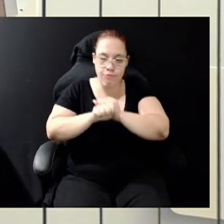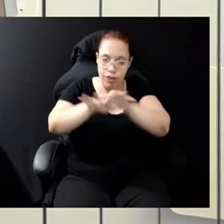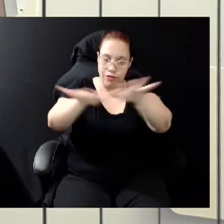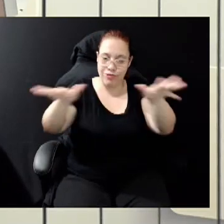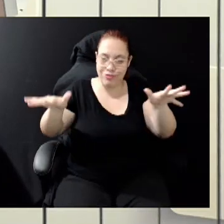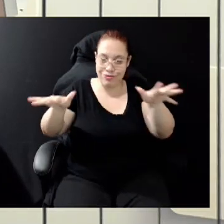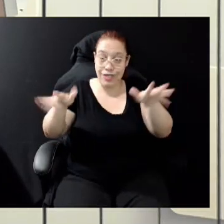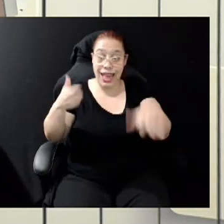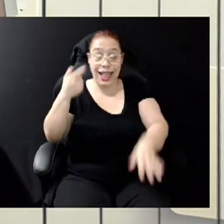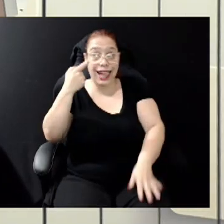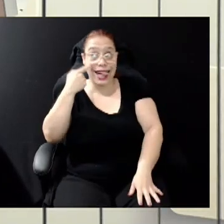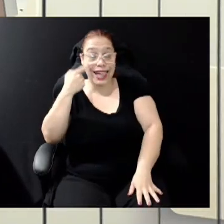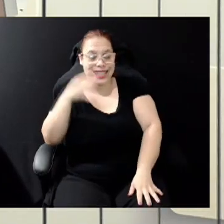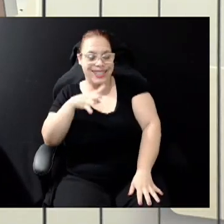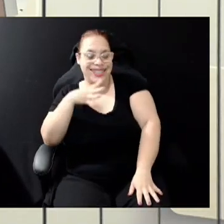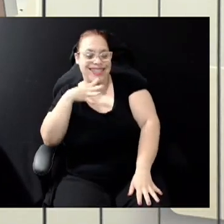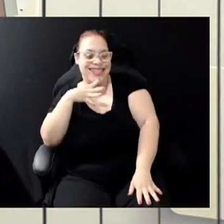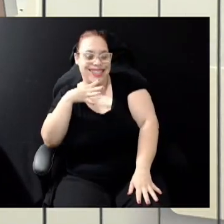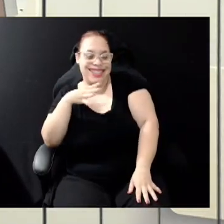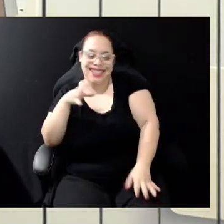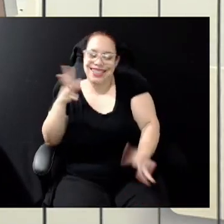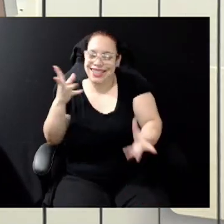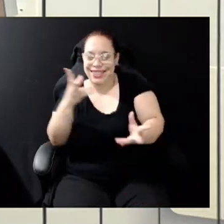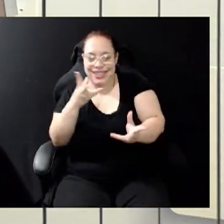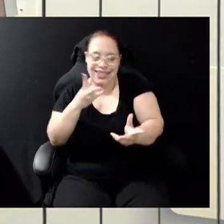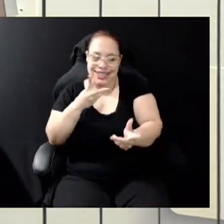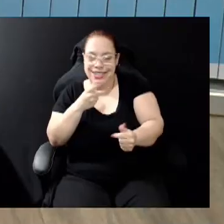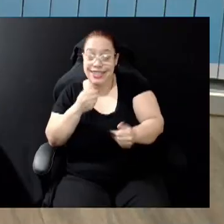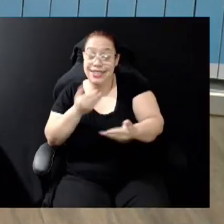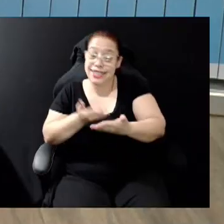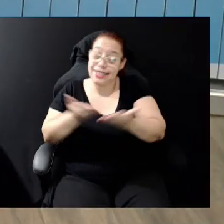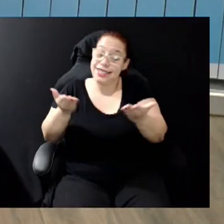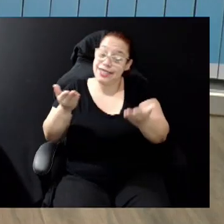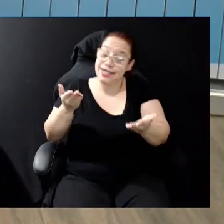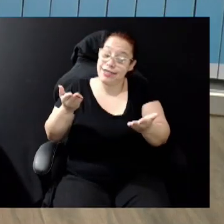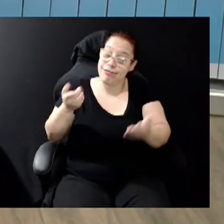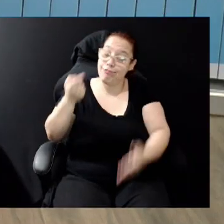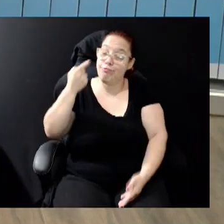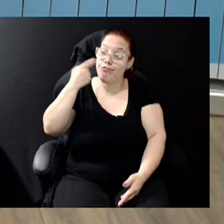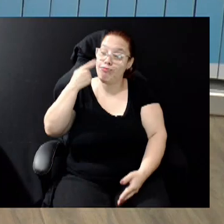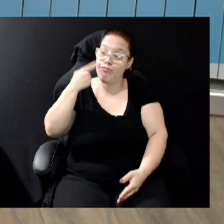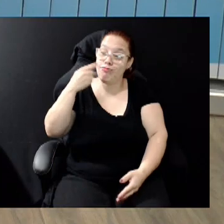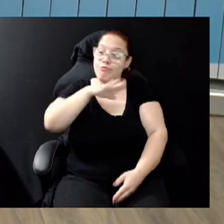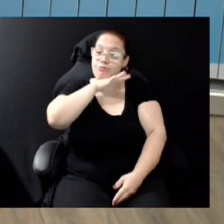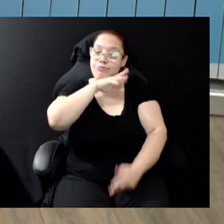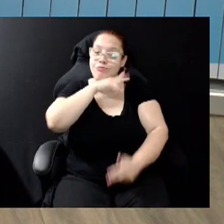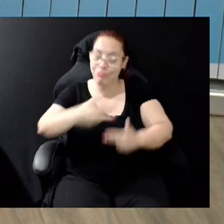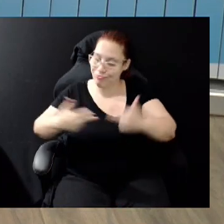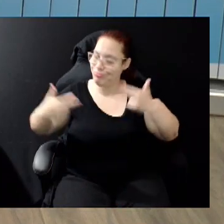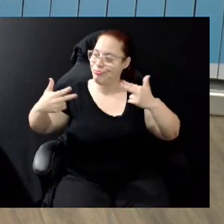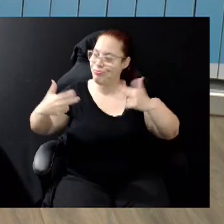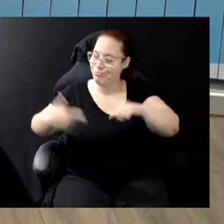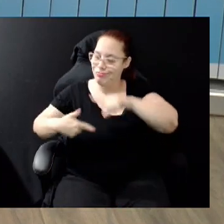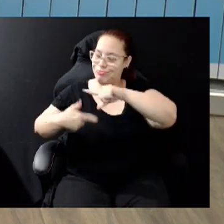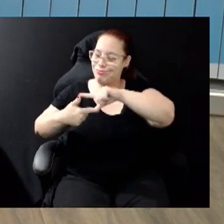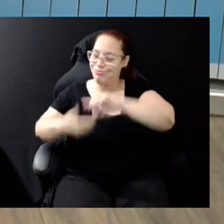conhecer mais sobre esta espécie a partir de agora. Só pode ser o nosso quadro, é o